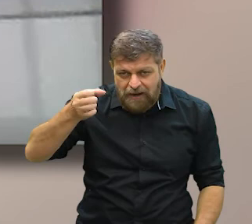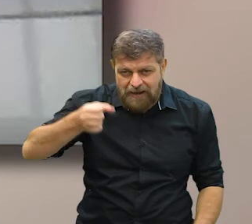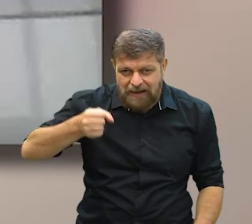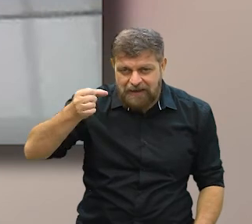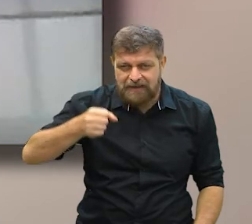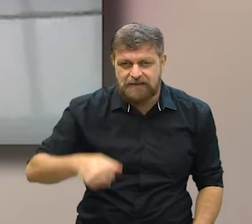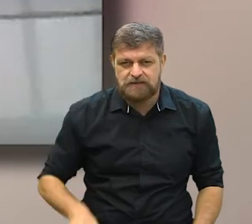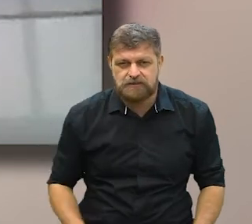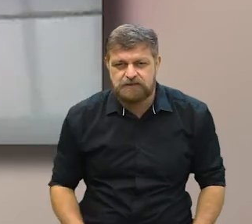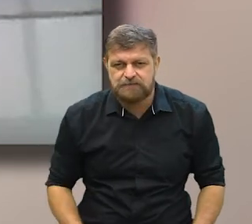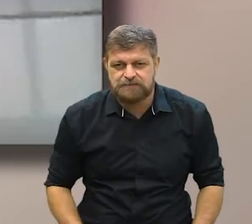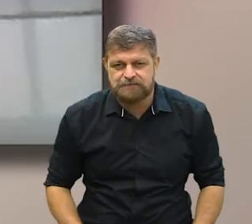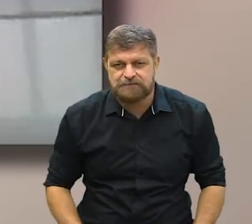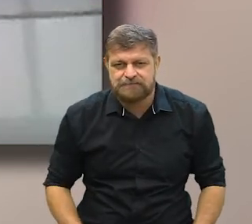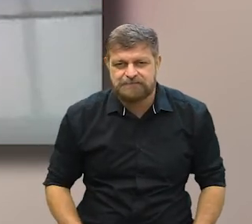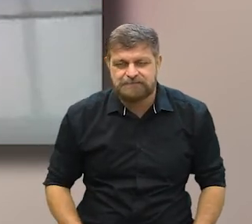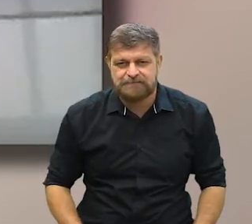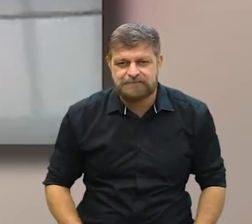coletado